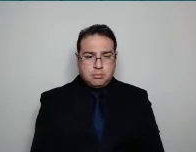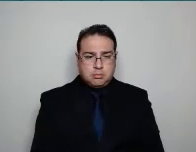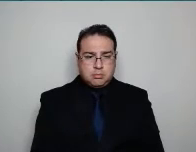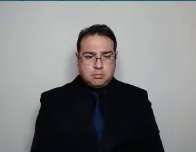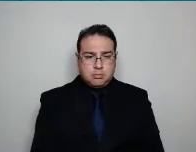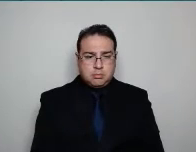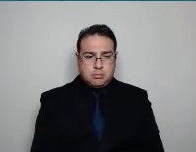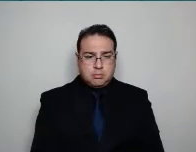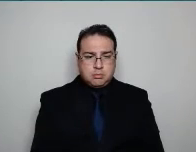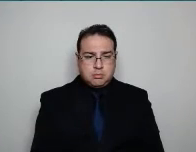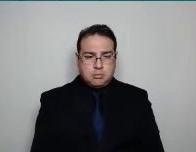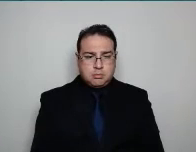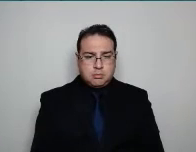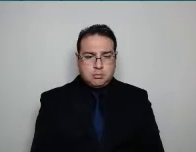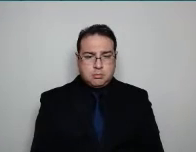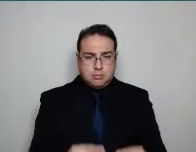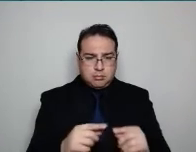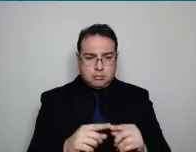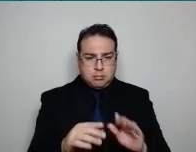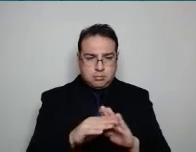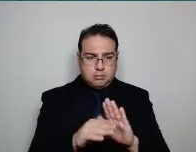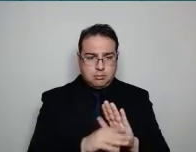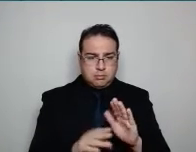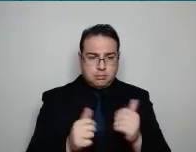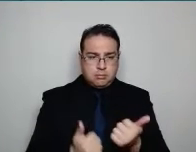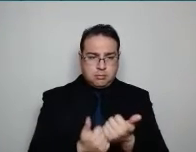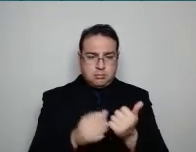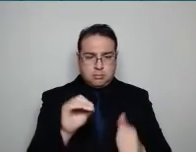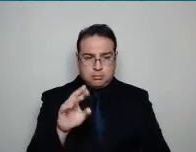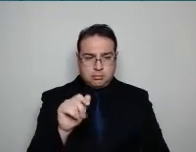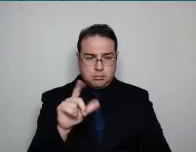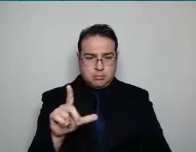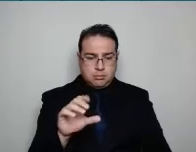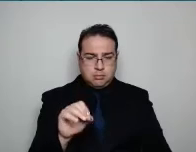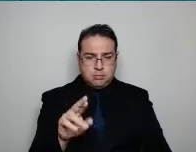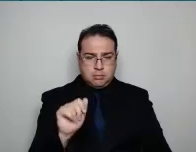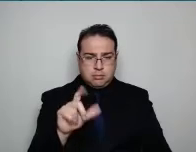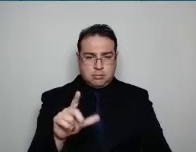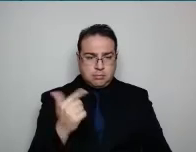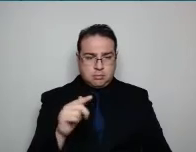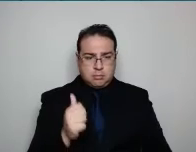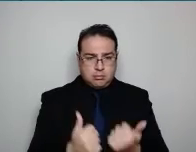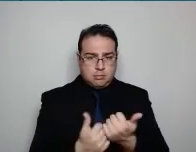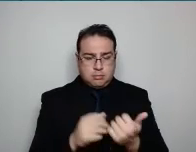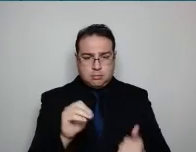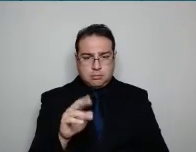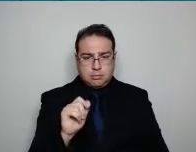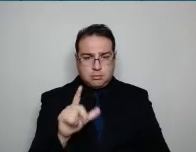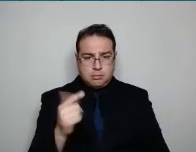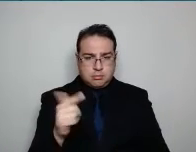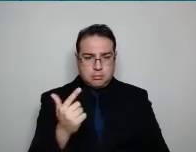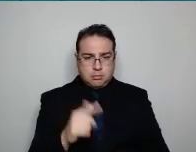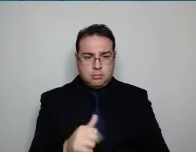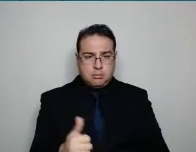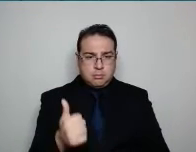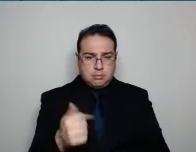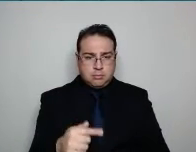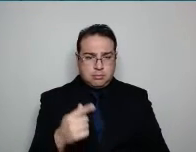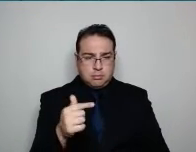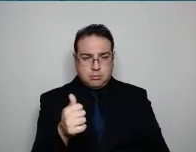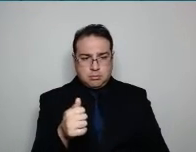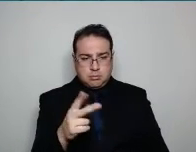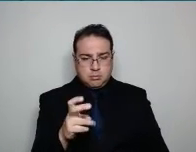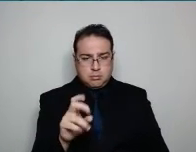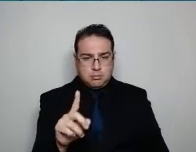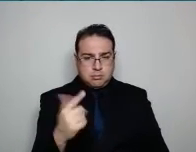oral, na pauta. Mas não tem sustentação oral. Mas não tem. Não tem sustentação oral. Nem no 17, nem no